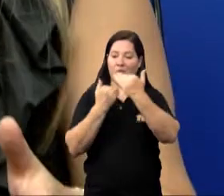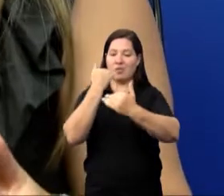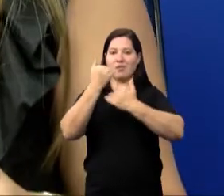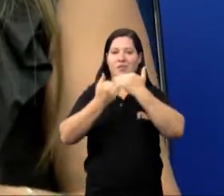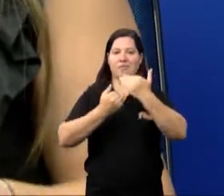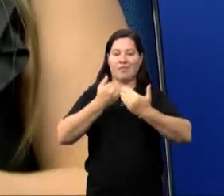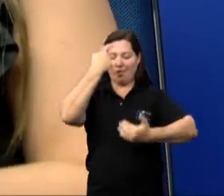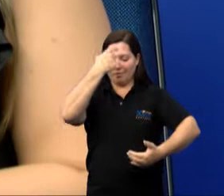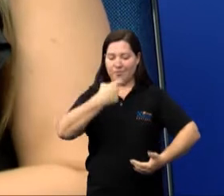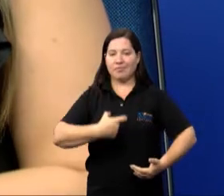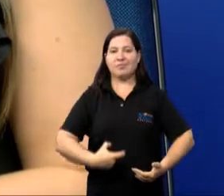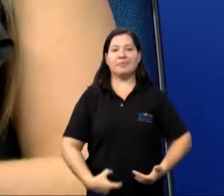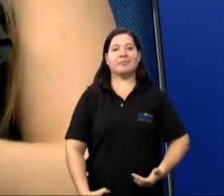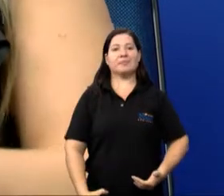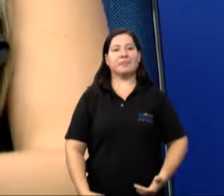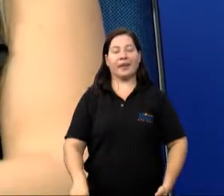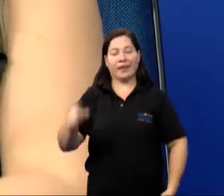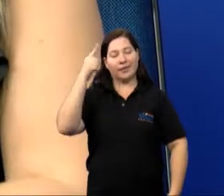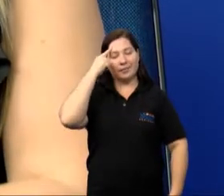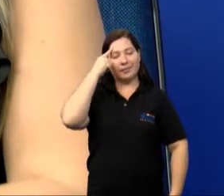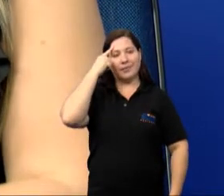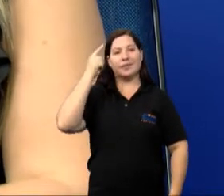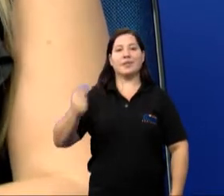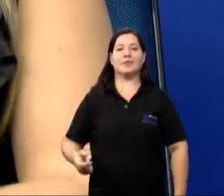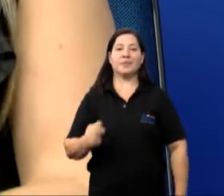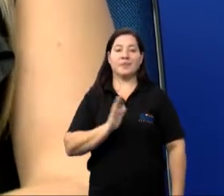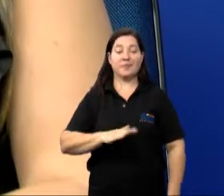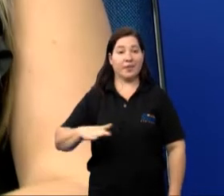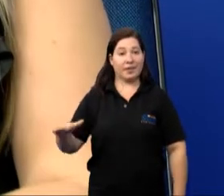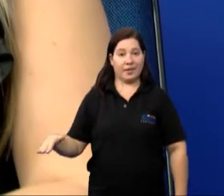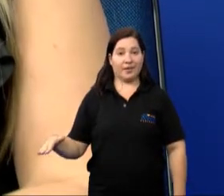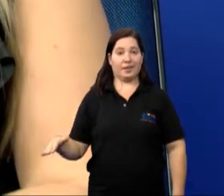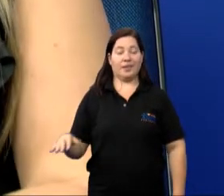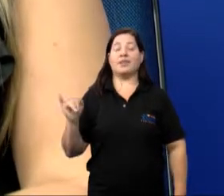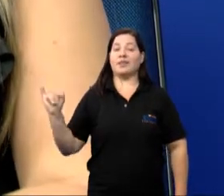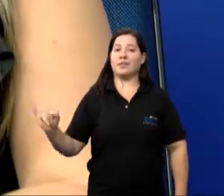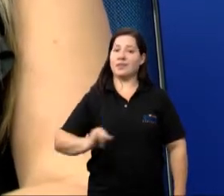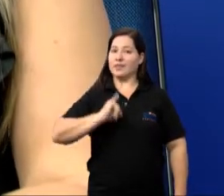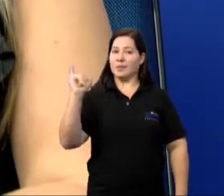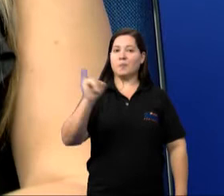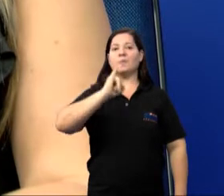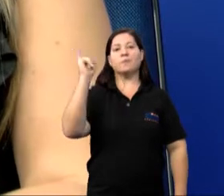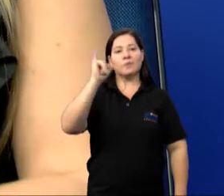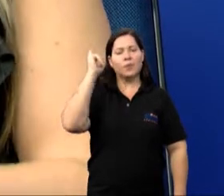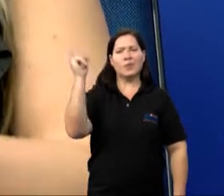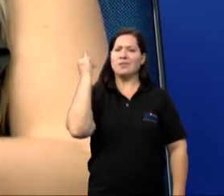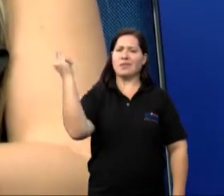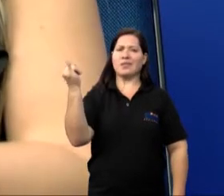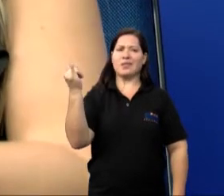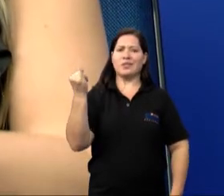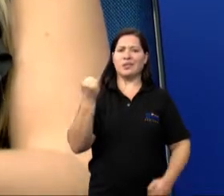personalidade se forma desde quando a criança nasce e é um cuidado essencial que a gente tem que ter nesse período do que a gente vai propondo às crianças. Porque